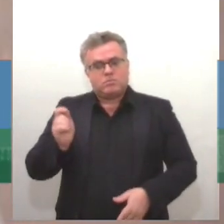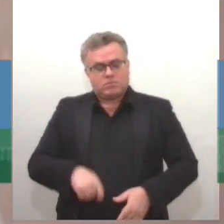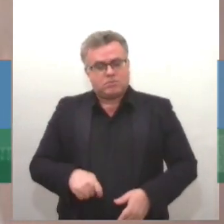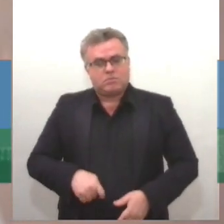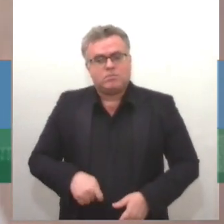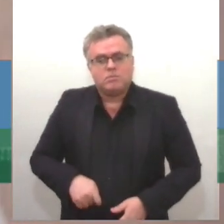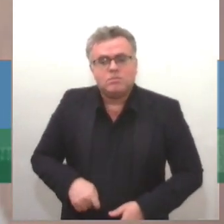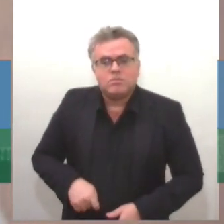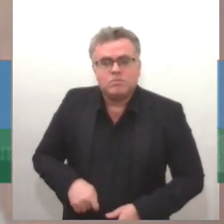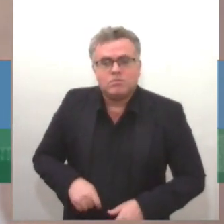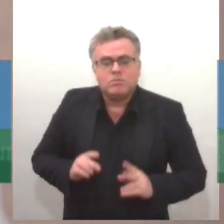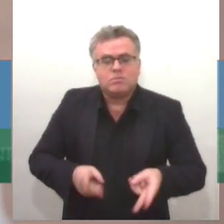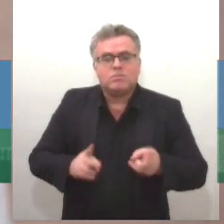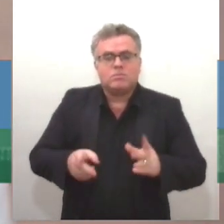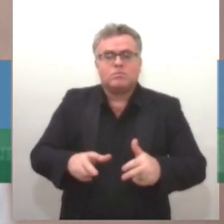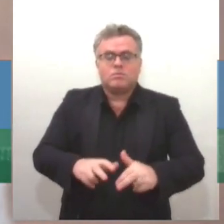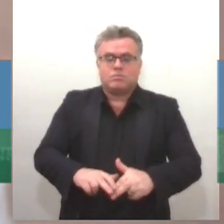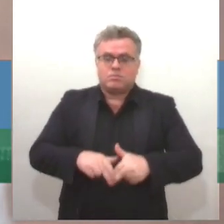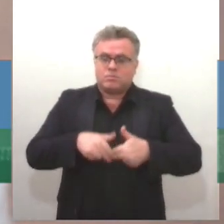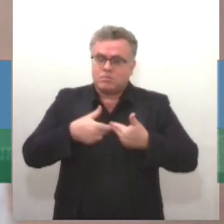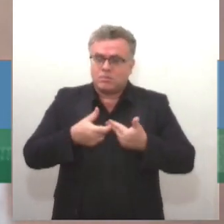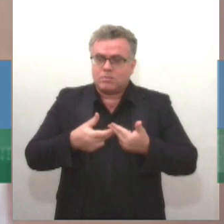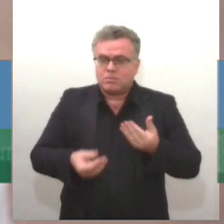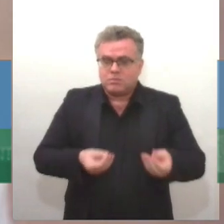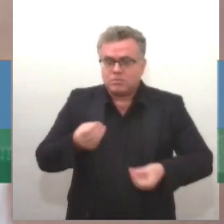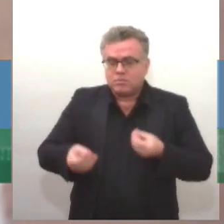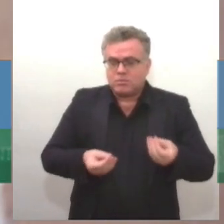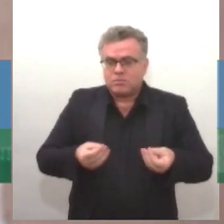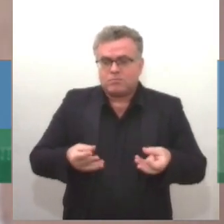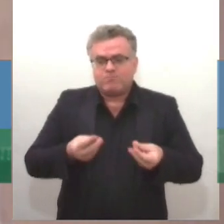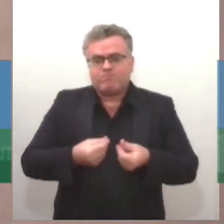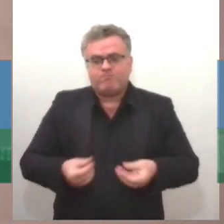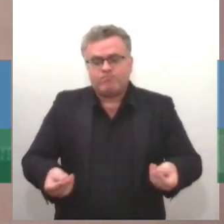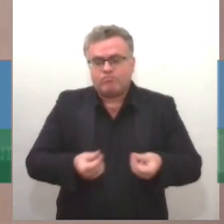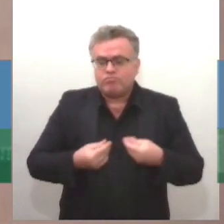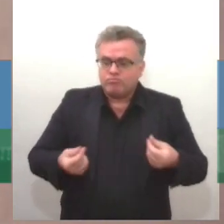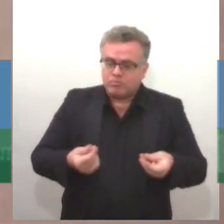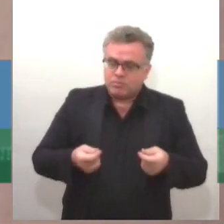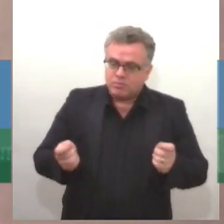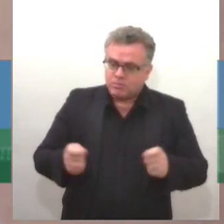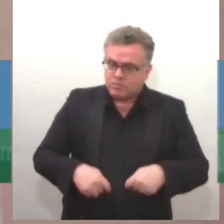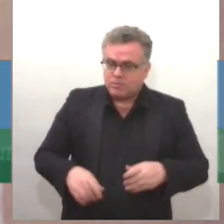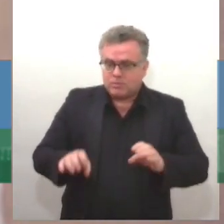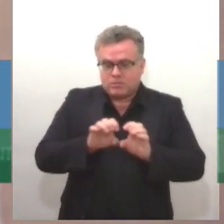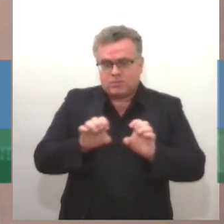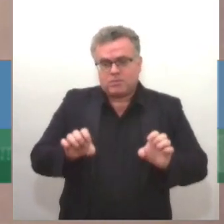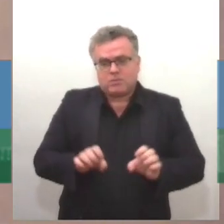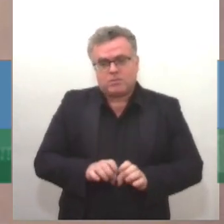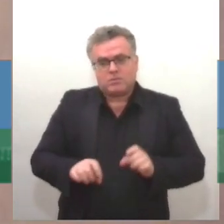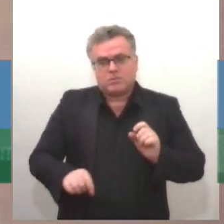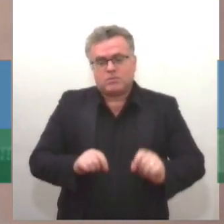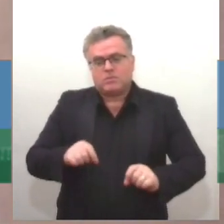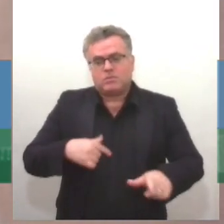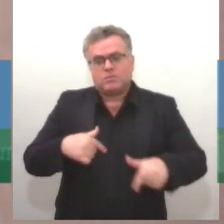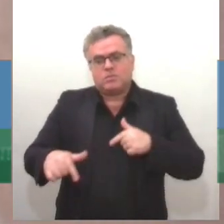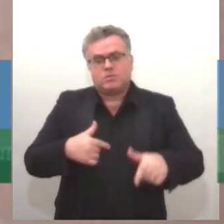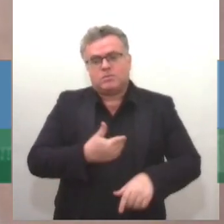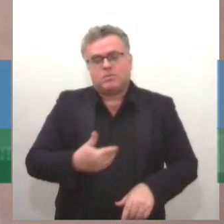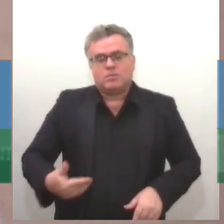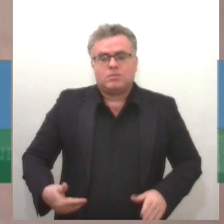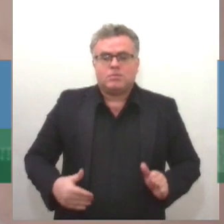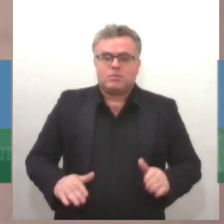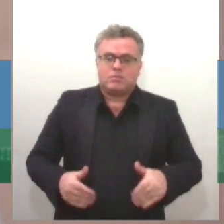Então, isso fragiliza a estrutura do serviço público, que